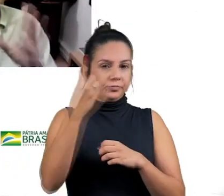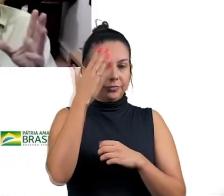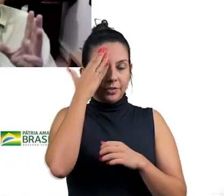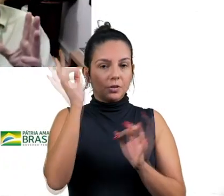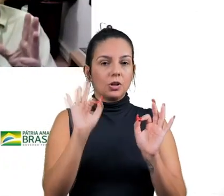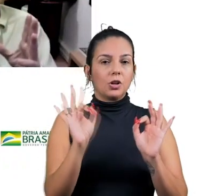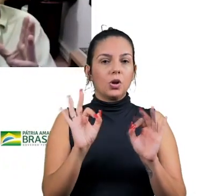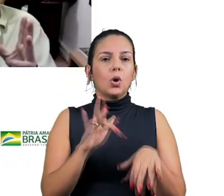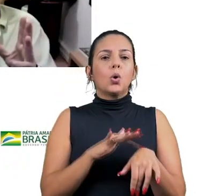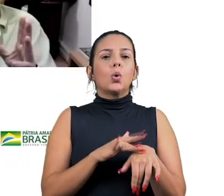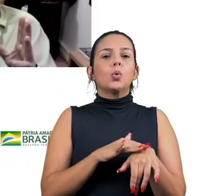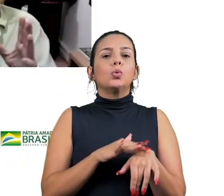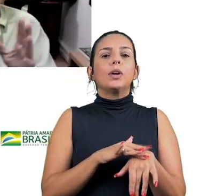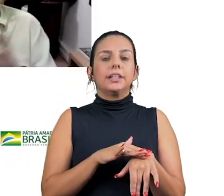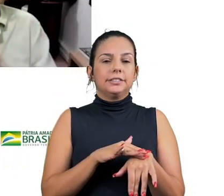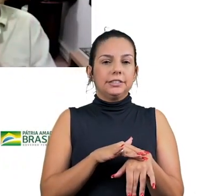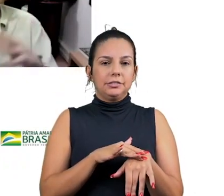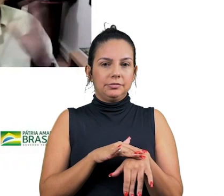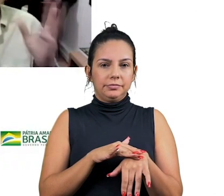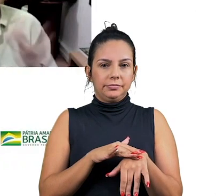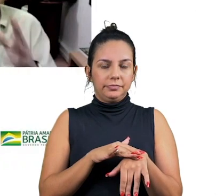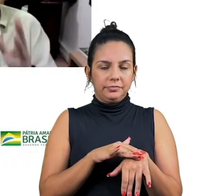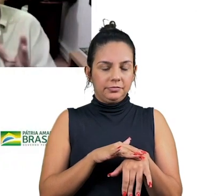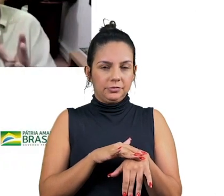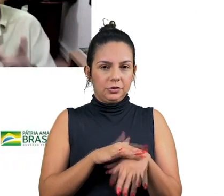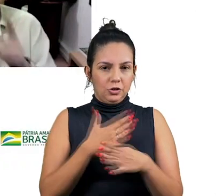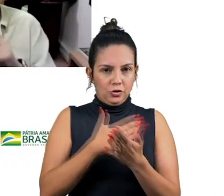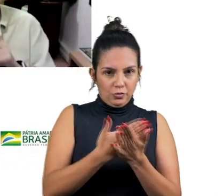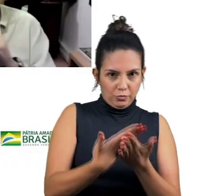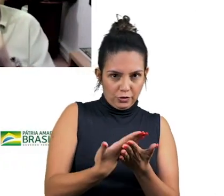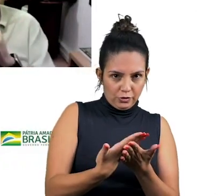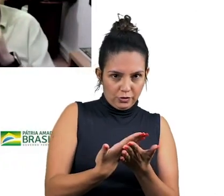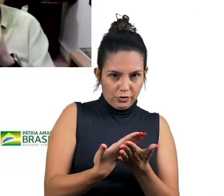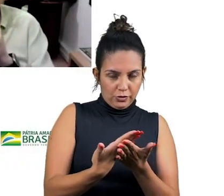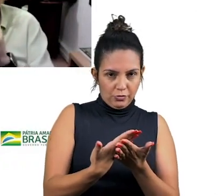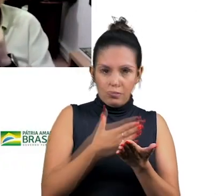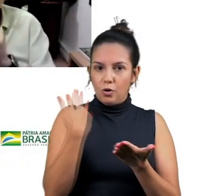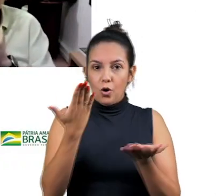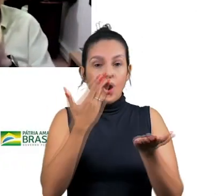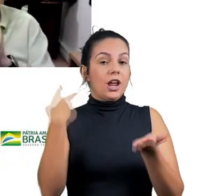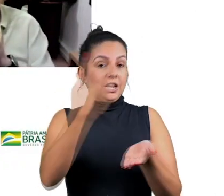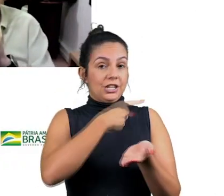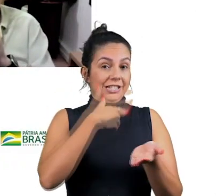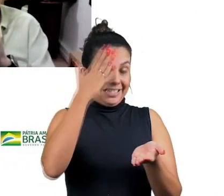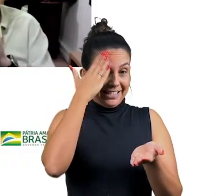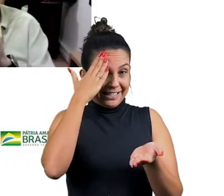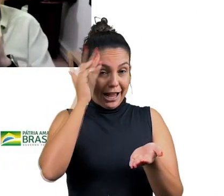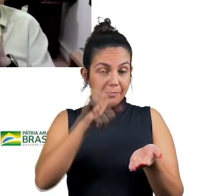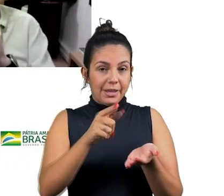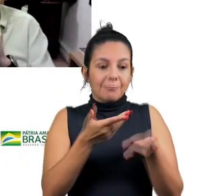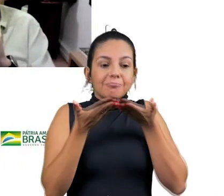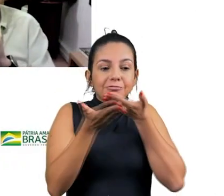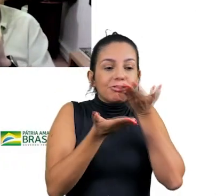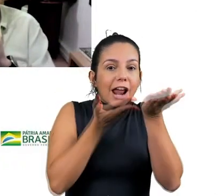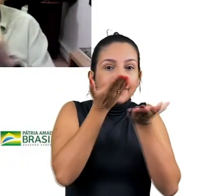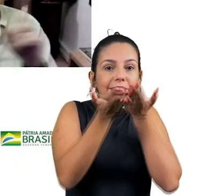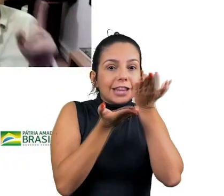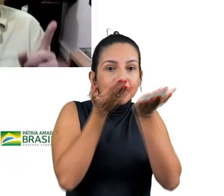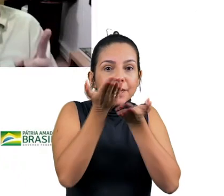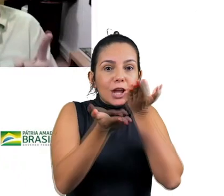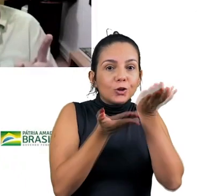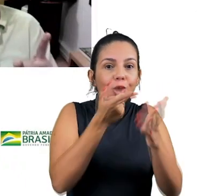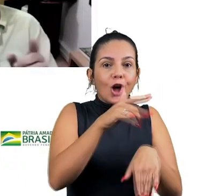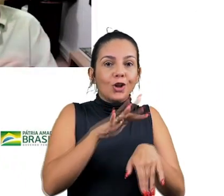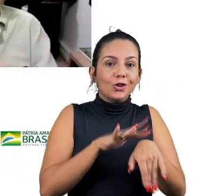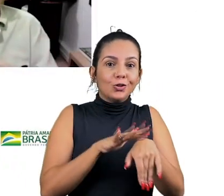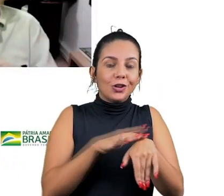nem que doença era. Ela começou a matar uma porção de gente. Hoje a gente sabe tratar a doença, na maior parte dos casos.